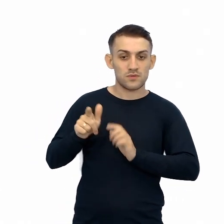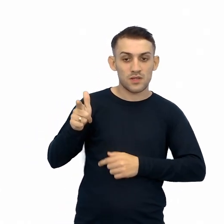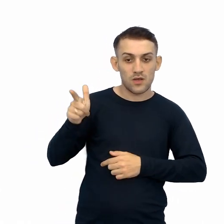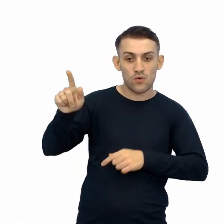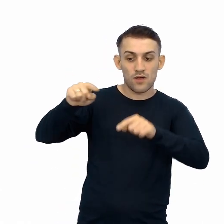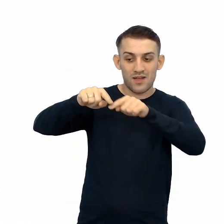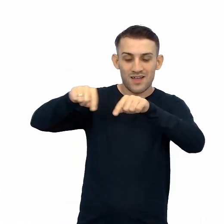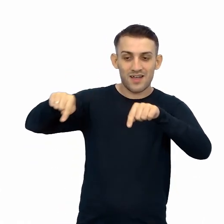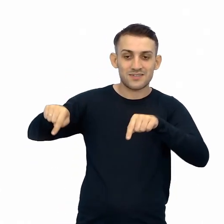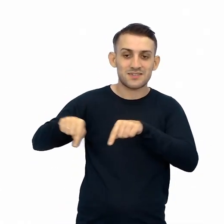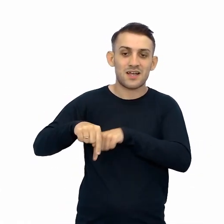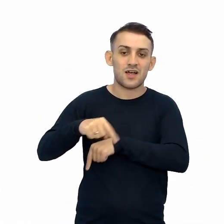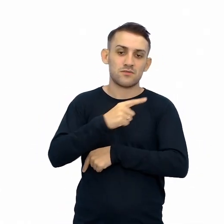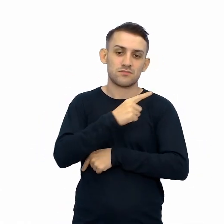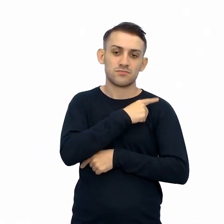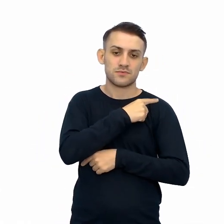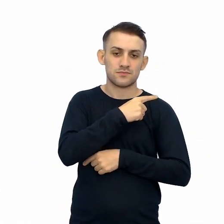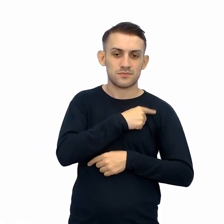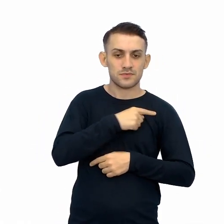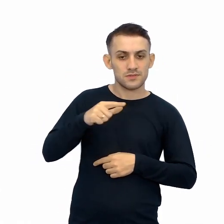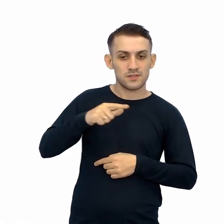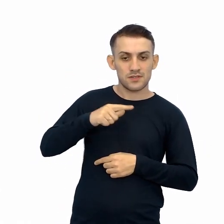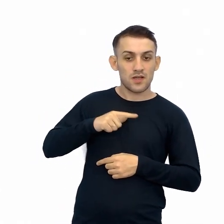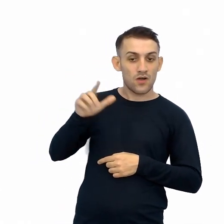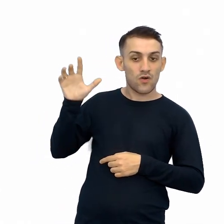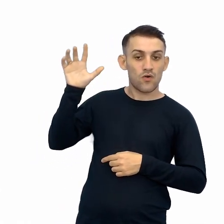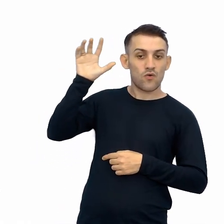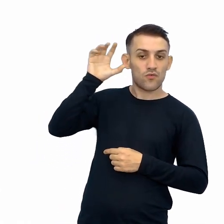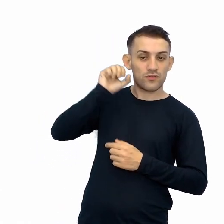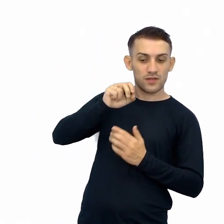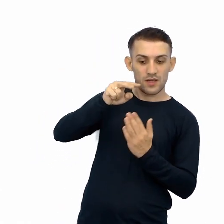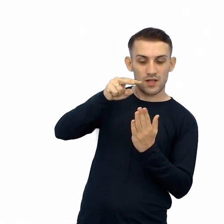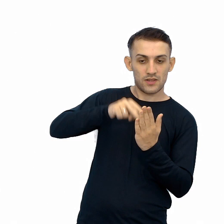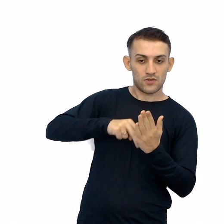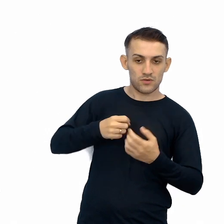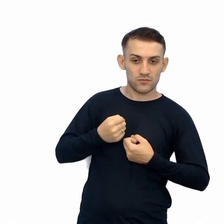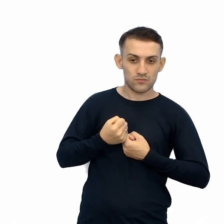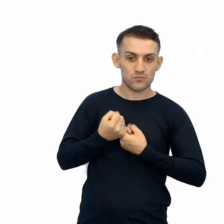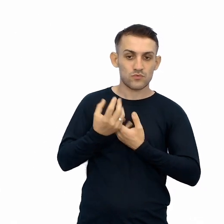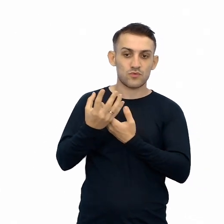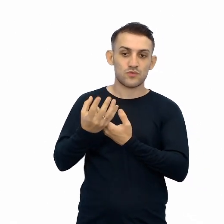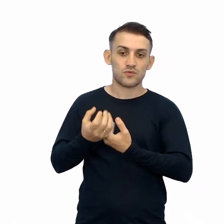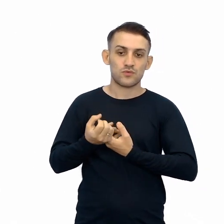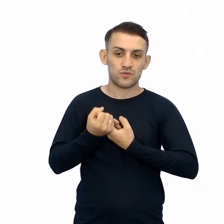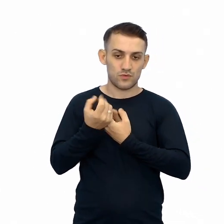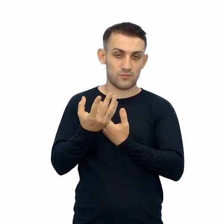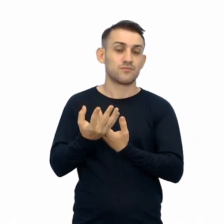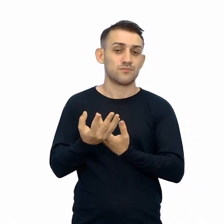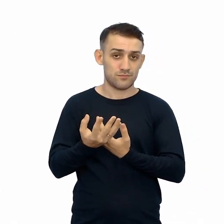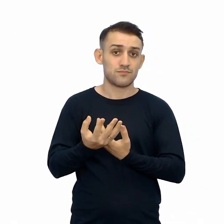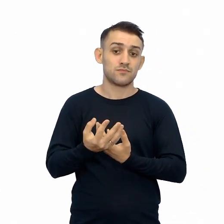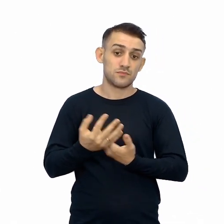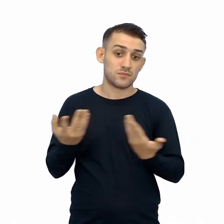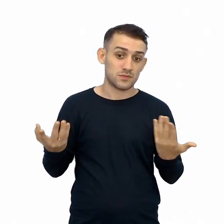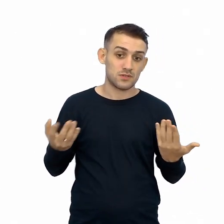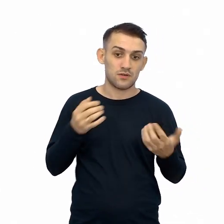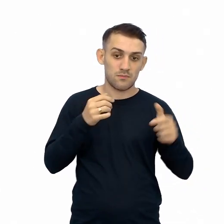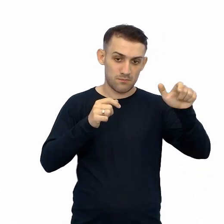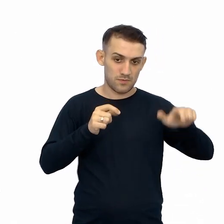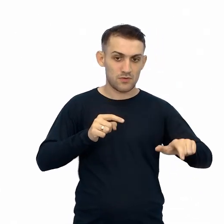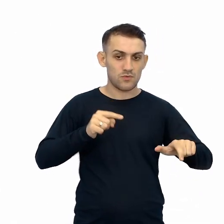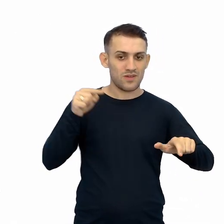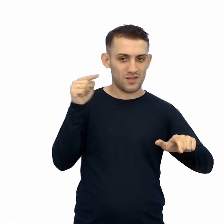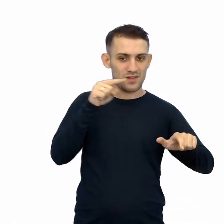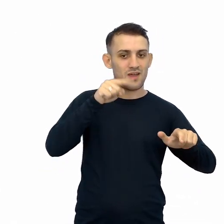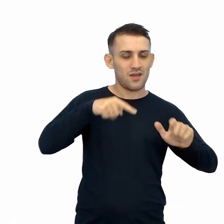do primeiro ano que ouvirão a leitura de poemas em um sarau. Nesses casos, o interlocutor é